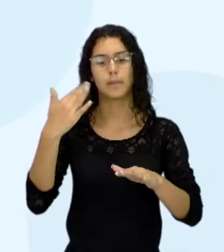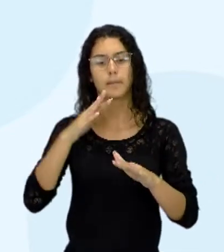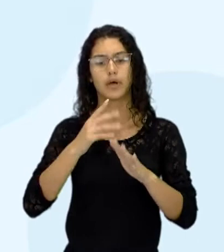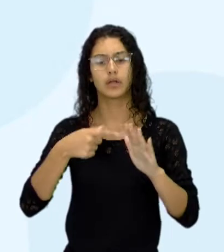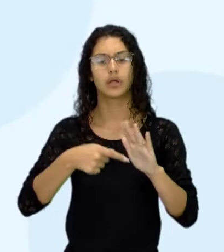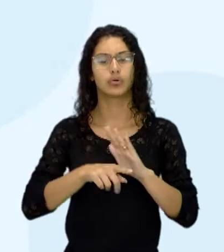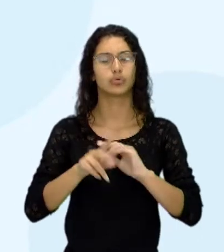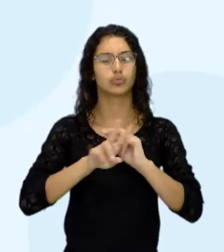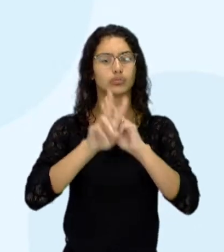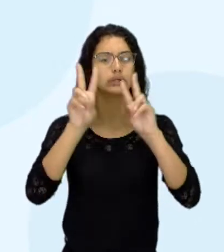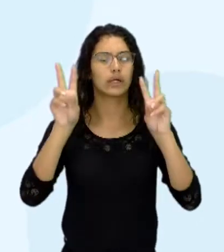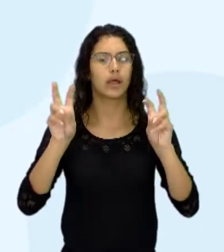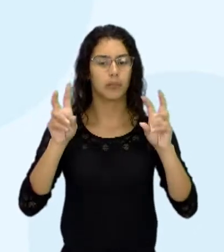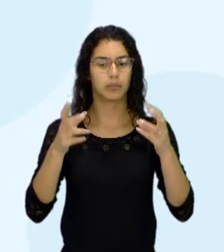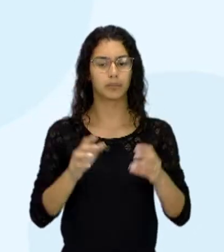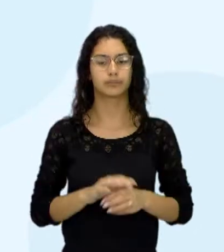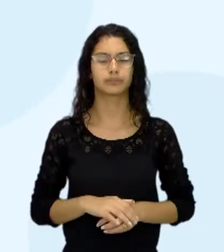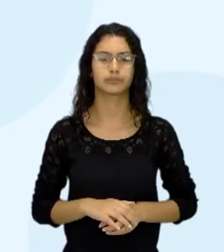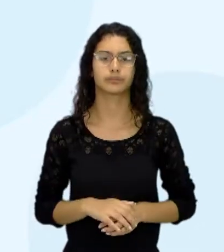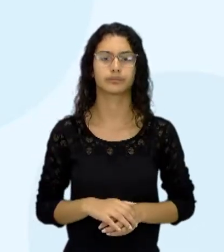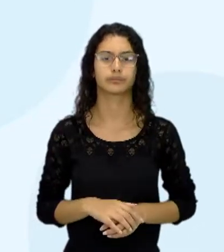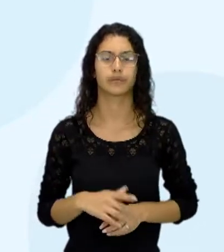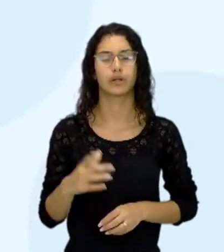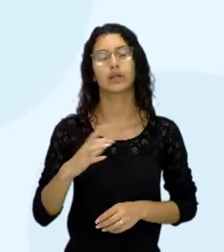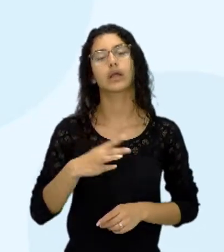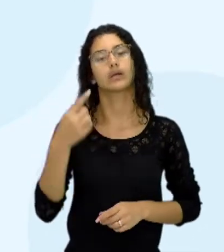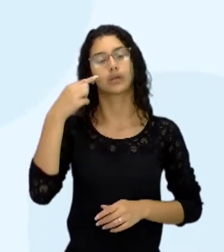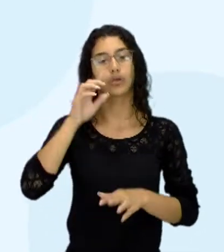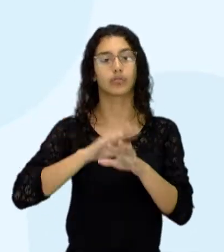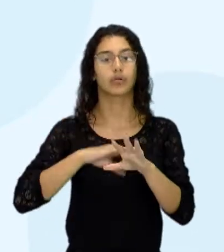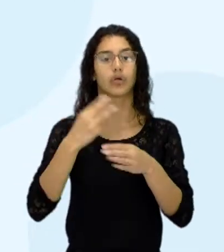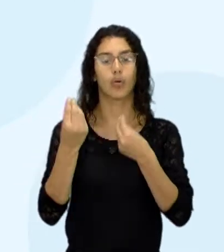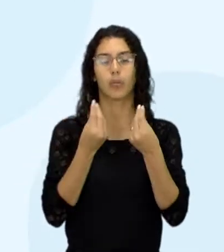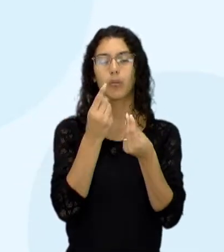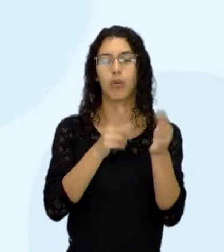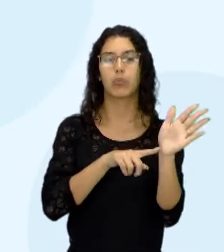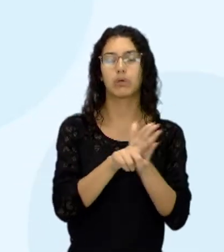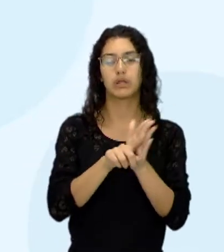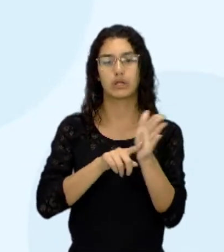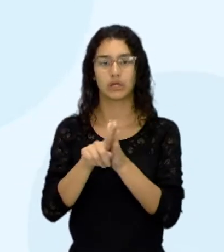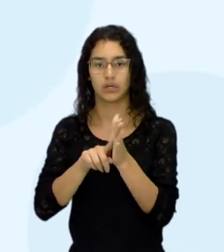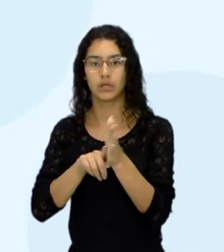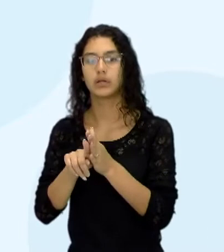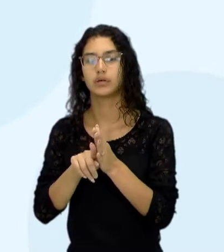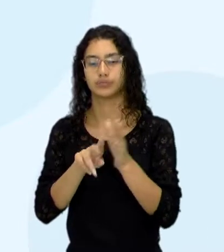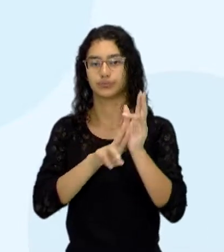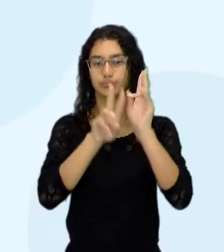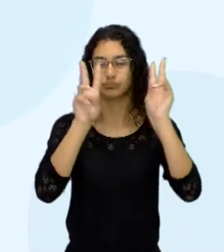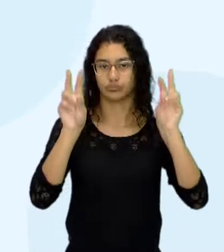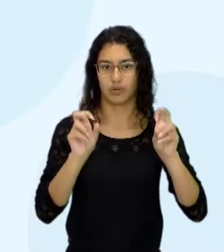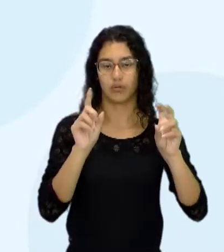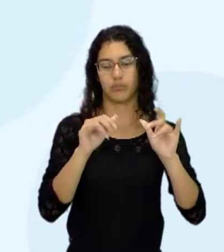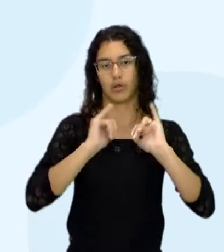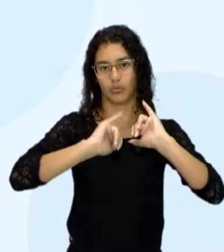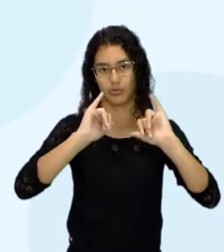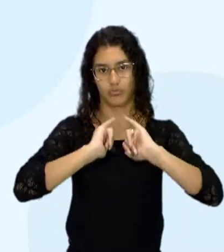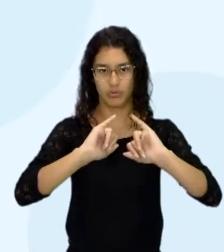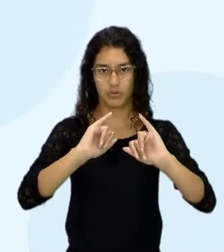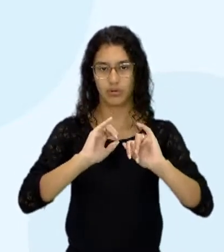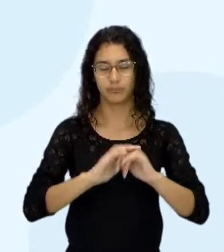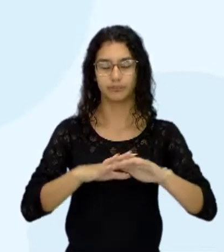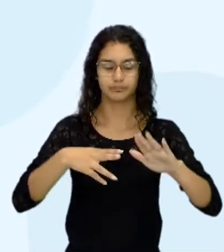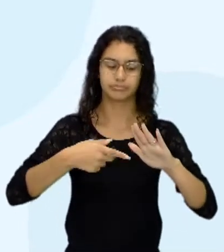um assunto, tá? A reportagem ela tem essa ideia é como se fosse uma pesquisa sobre um tema que é uma notícia, né? Vai